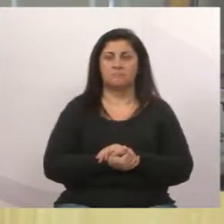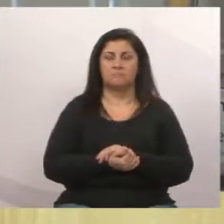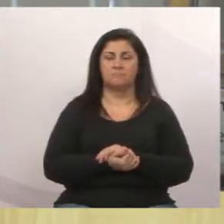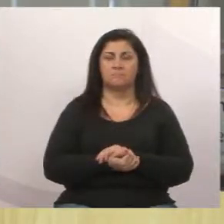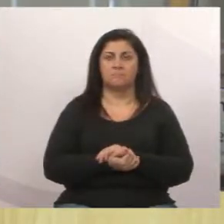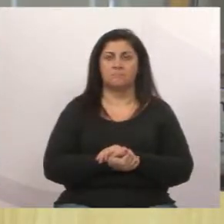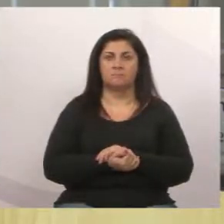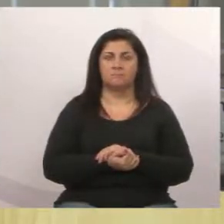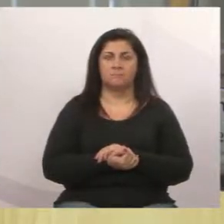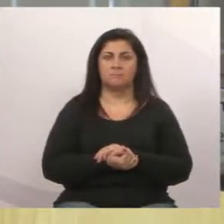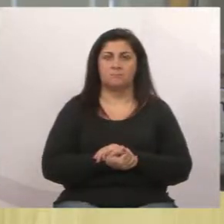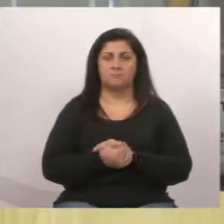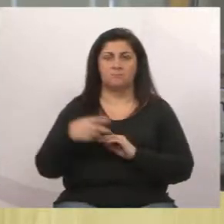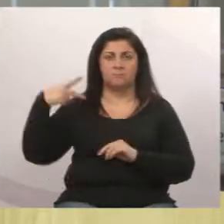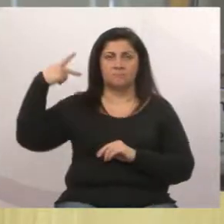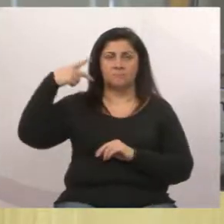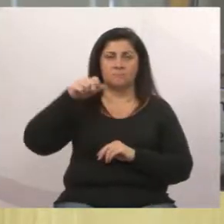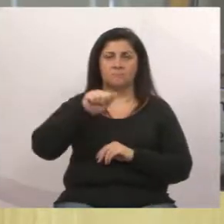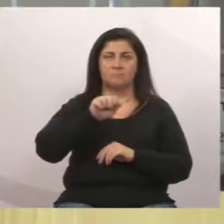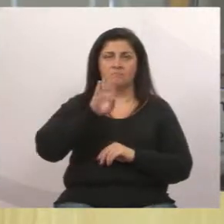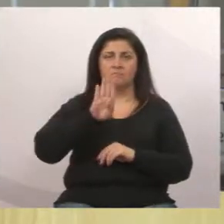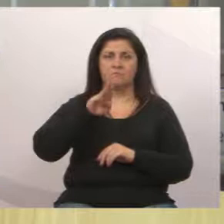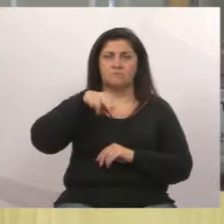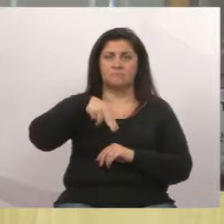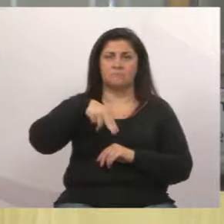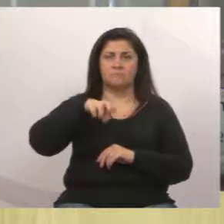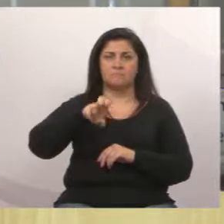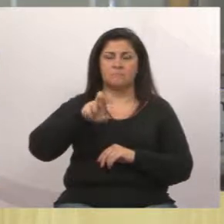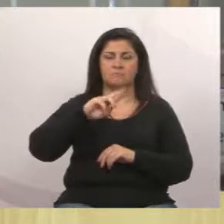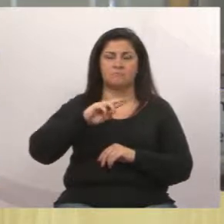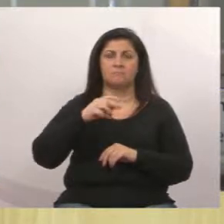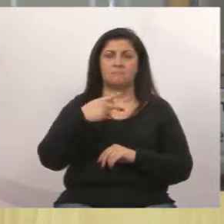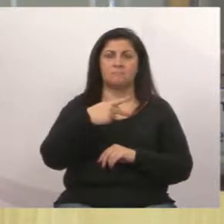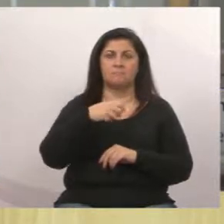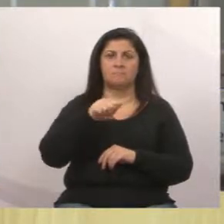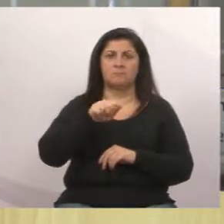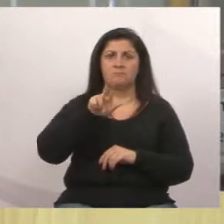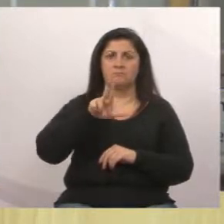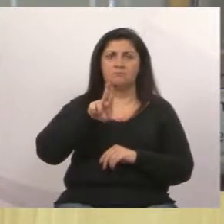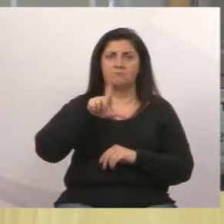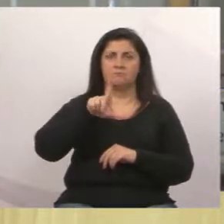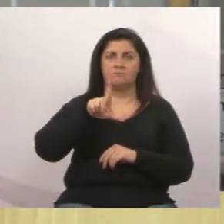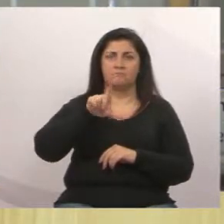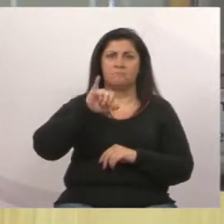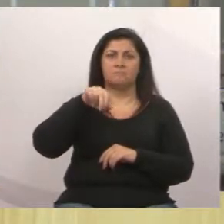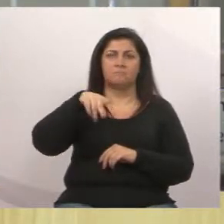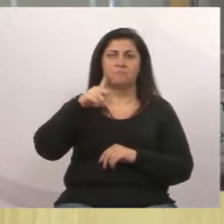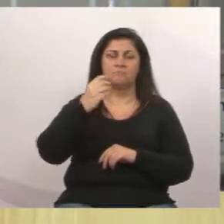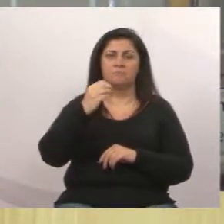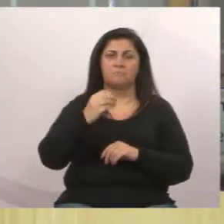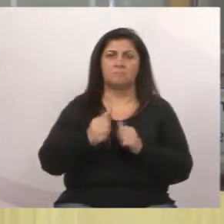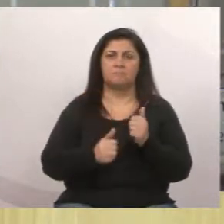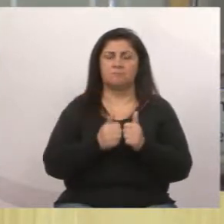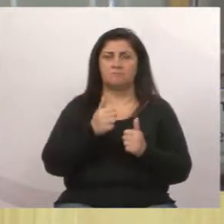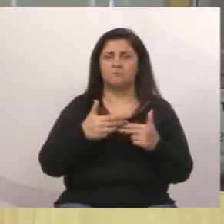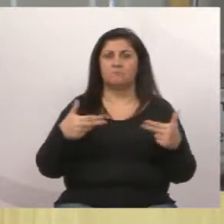Legislativo. Vereadores: Abner de Madureira, Paulinho do Esporte e Sônia Patas da Amizade.